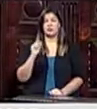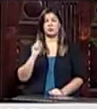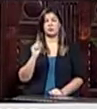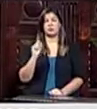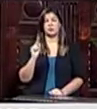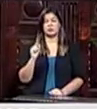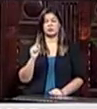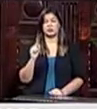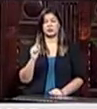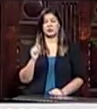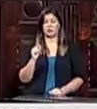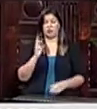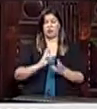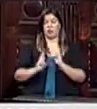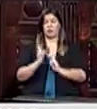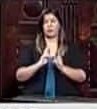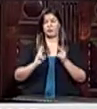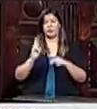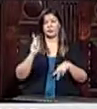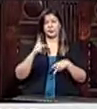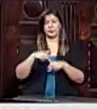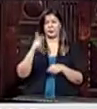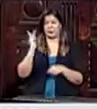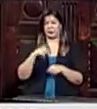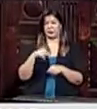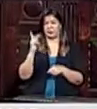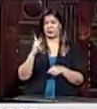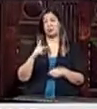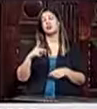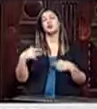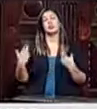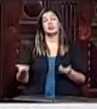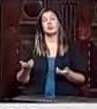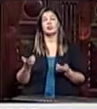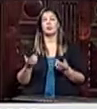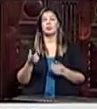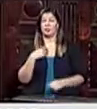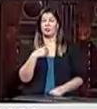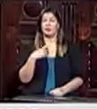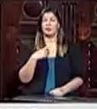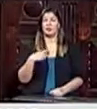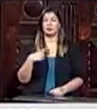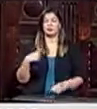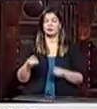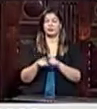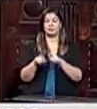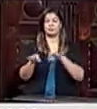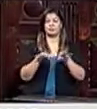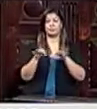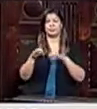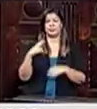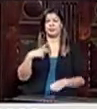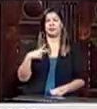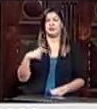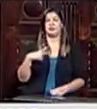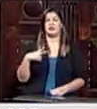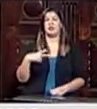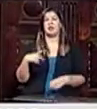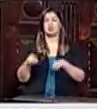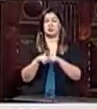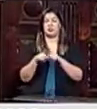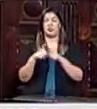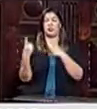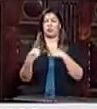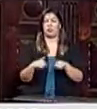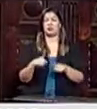cálculo dos royalties do petróleo, tirando recursos do Rio. É esse o projeto privatizante, é esse o projeto antipopular.